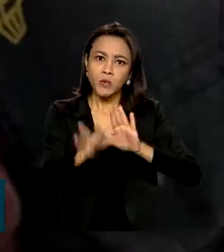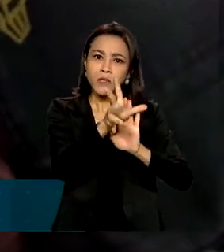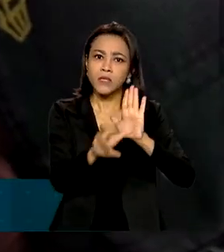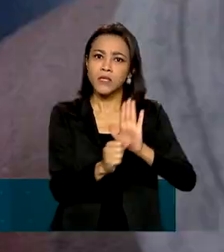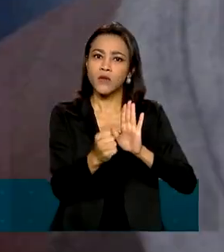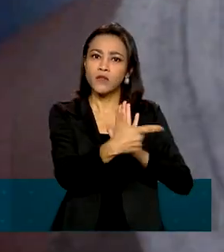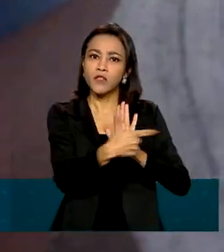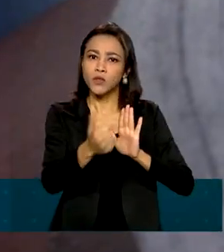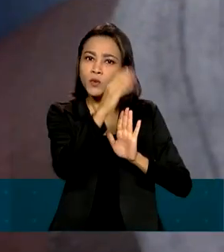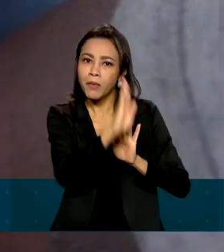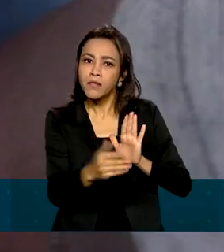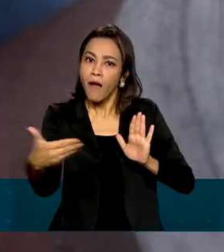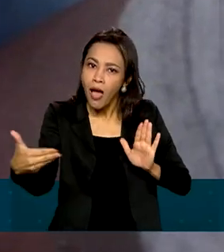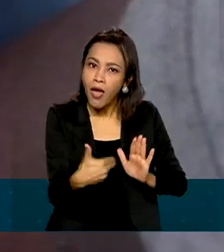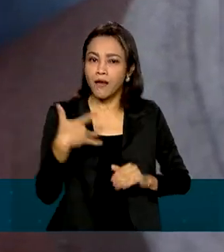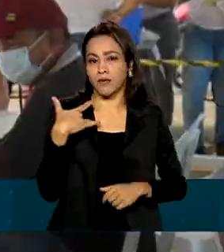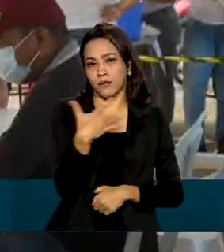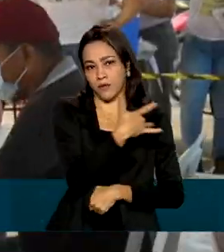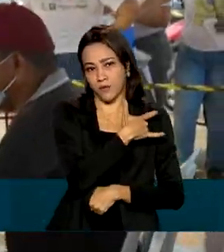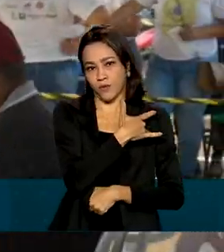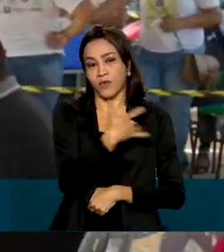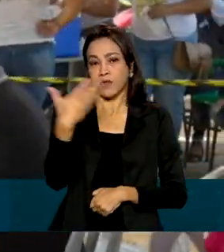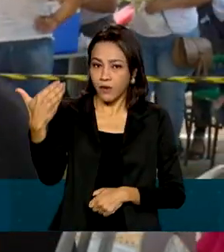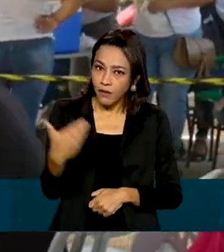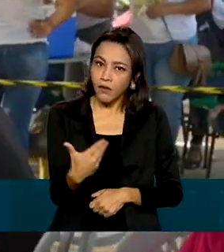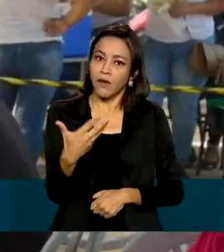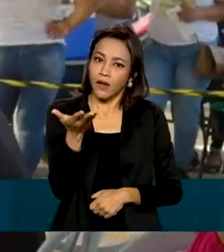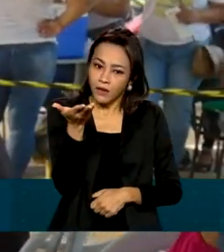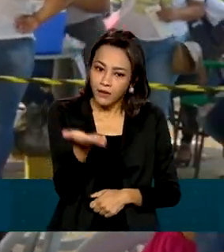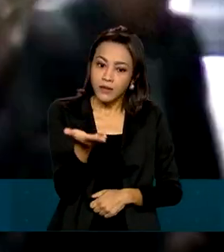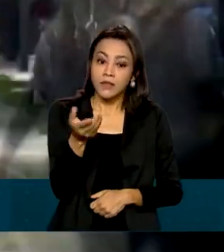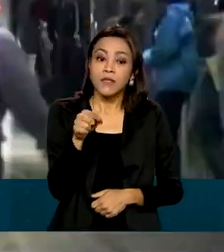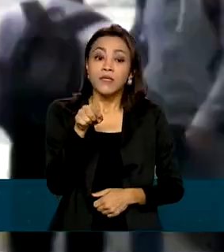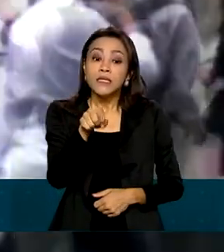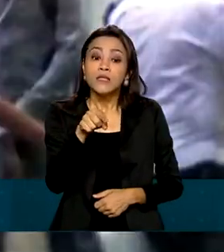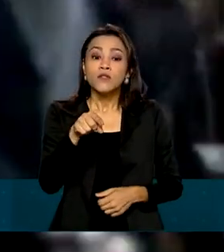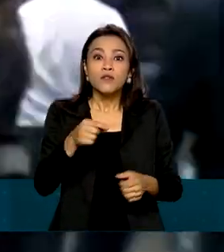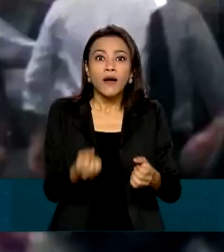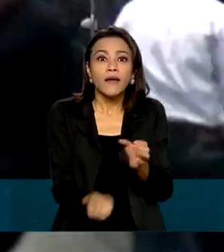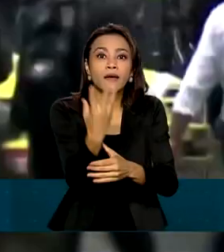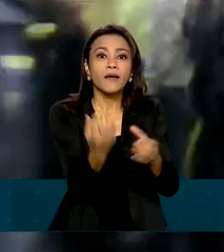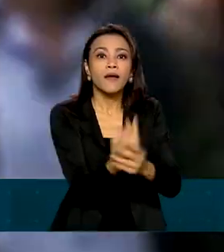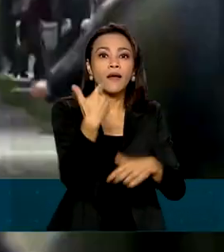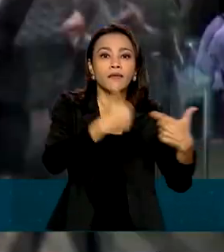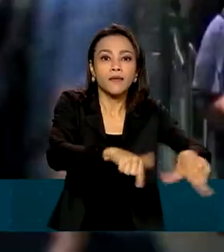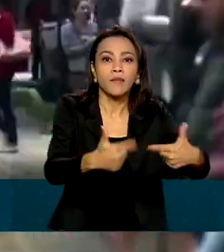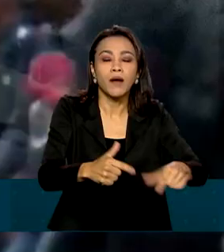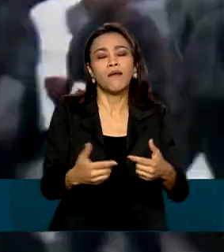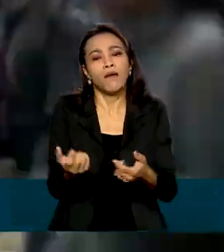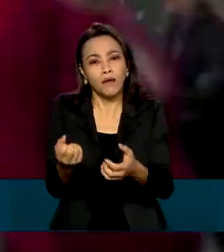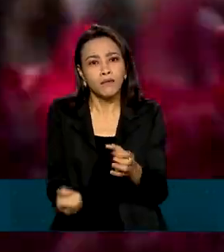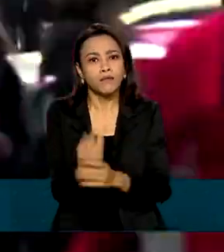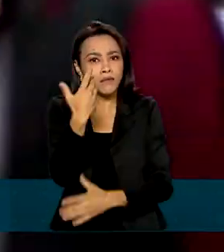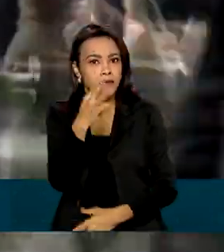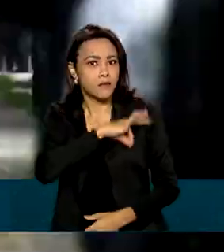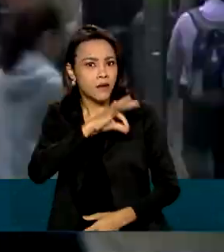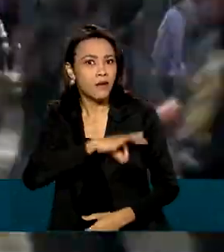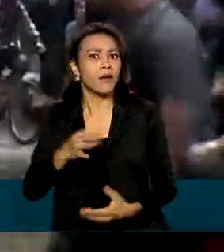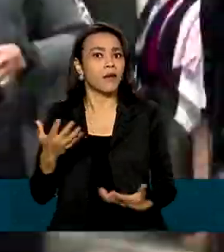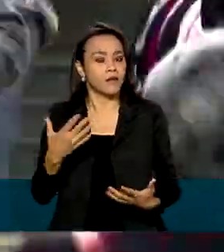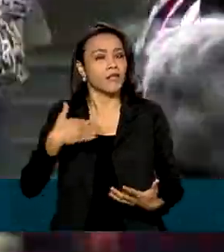XXI seja a saúde, seja o complexo da saúde. Isso, de um lado, gera emprego, renda, permite a gente crescer